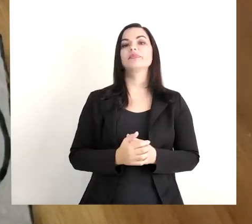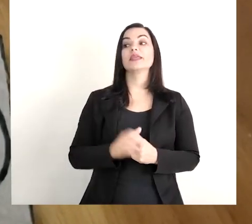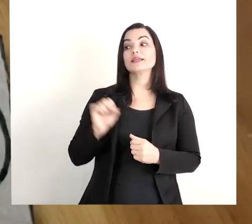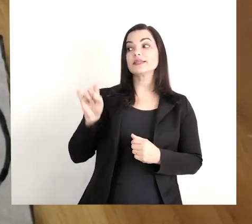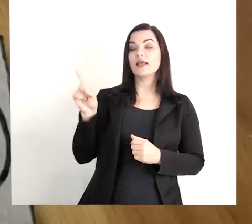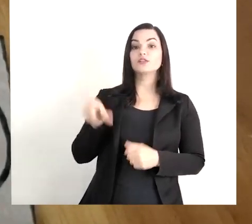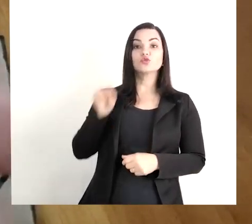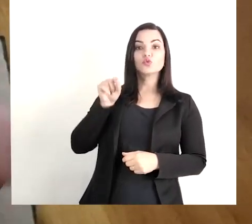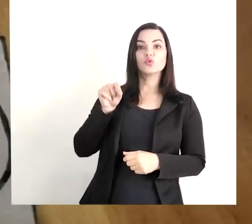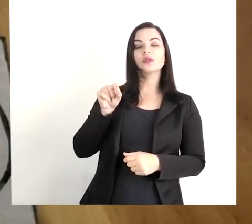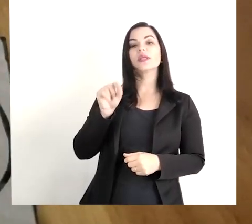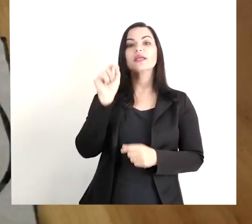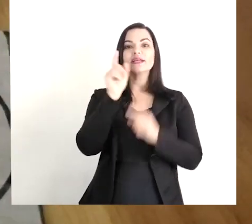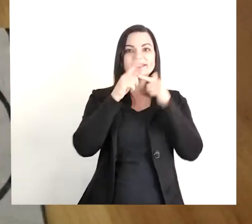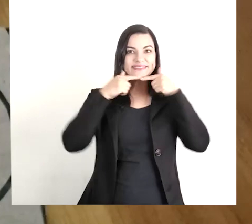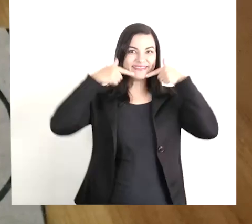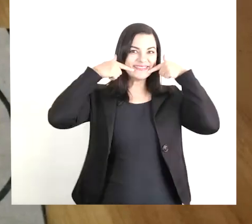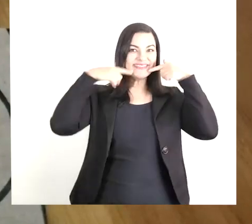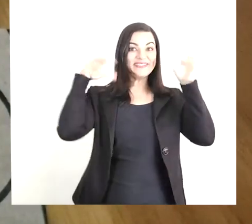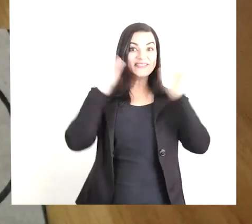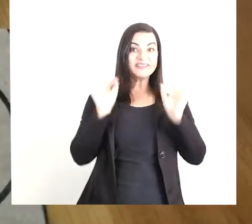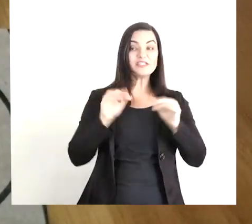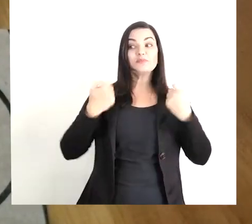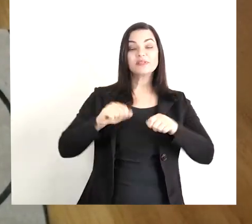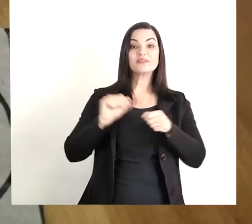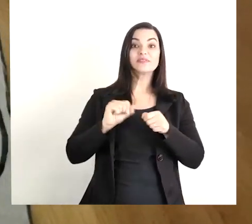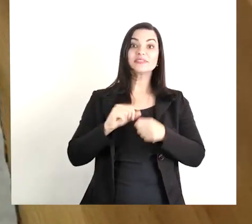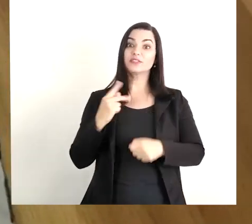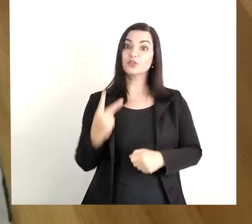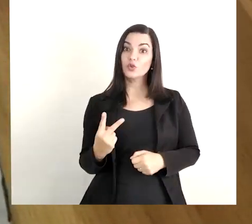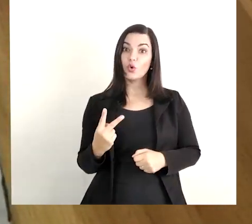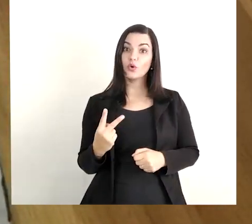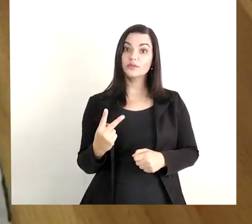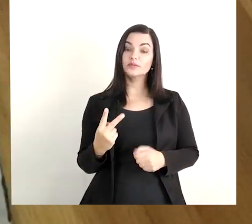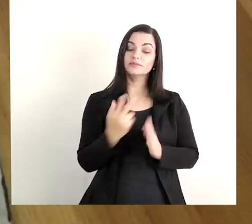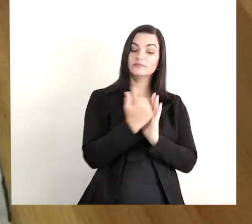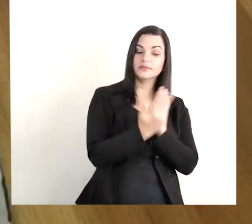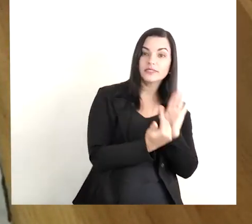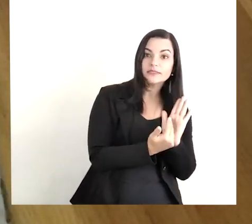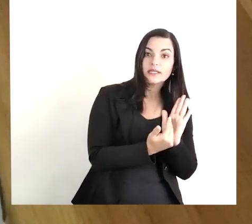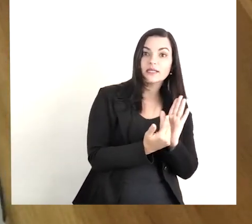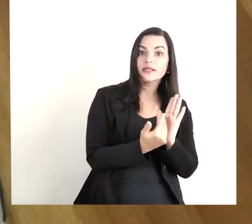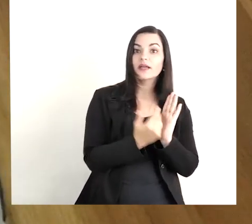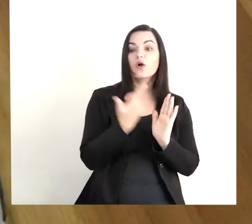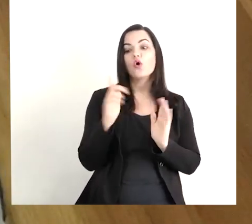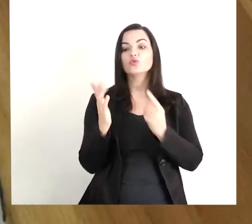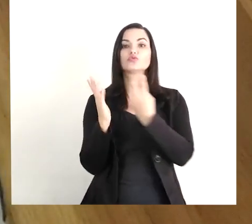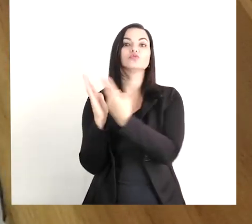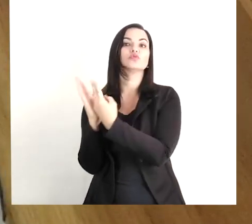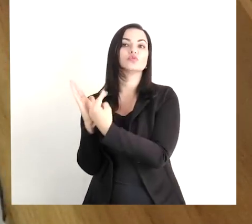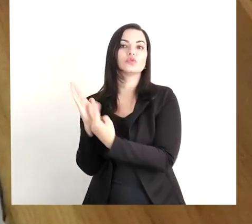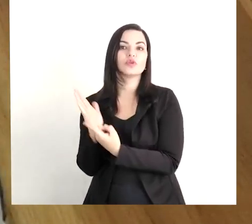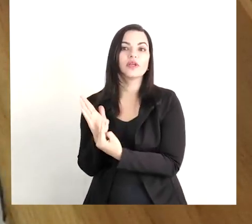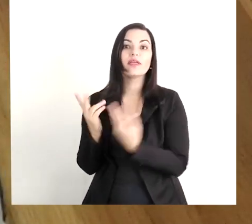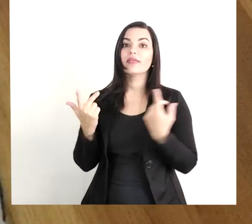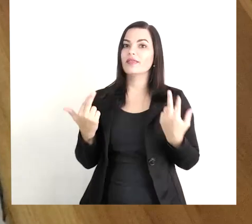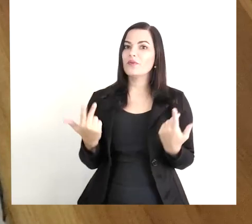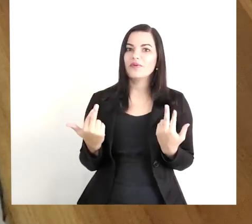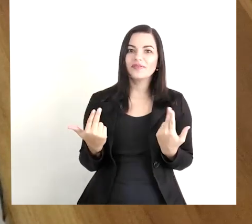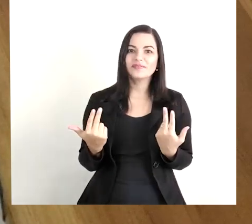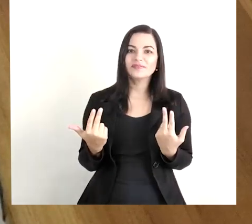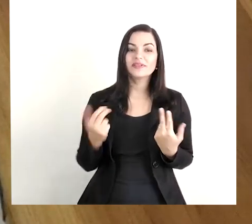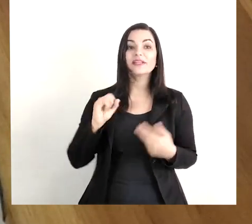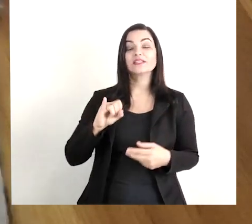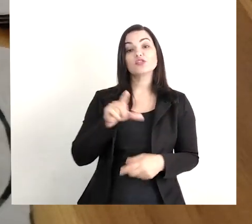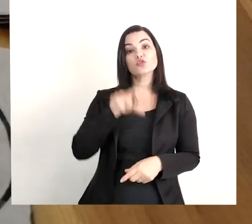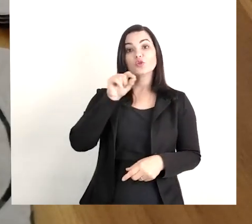emoji feliz, eu tenho que fazer 2. Porque é um jogo da memória, eu preciso de um par. Se eu escolher um emoji